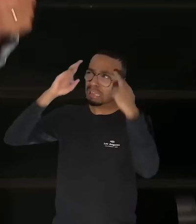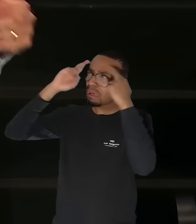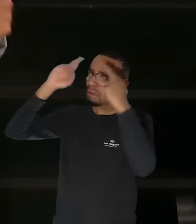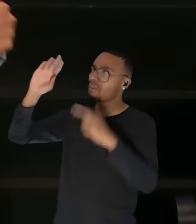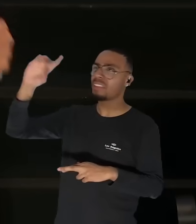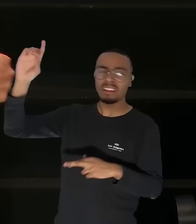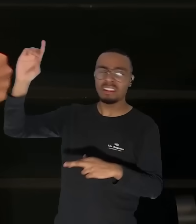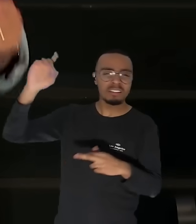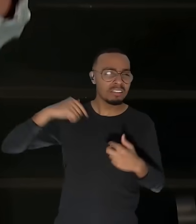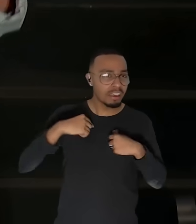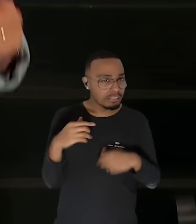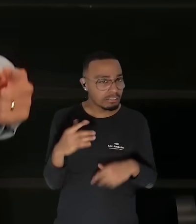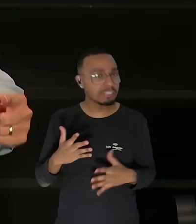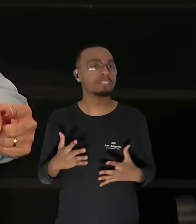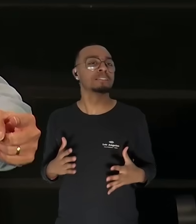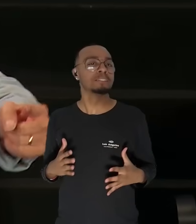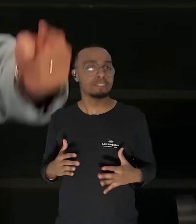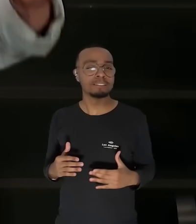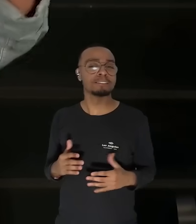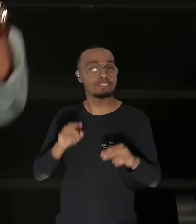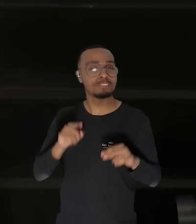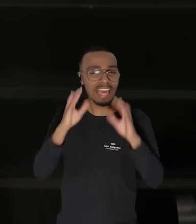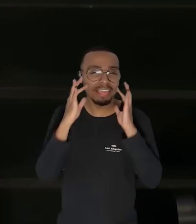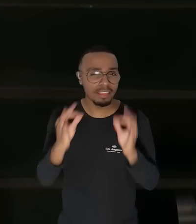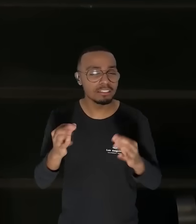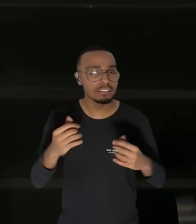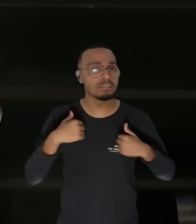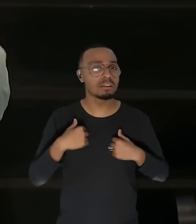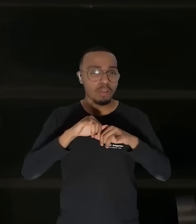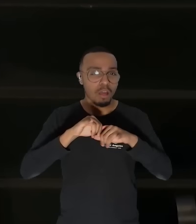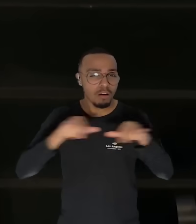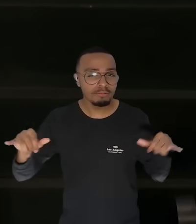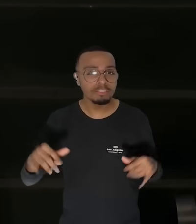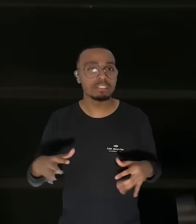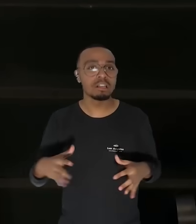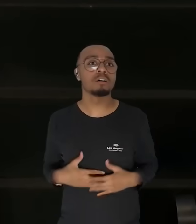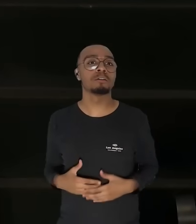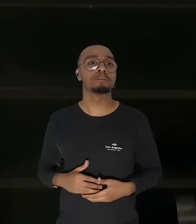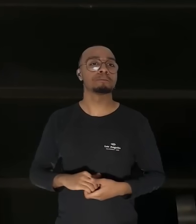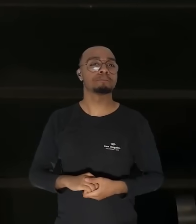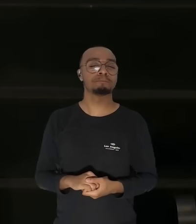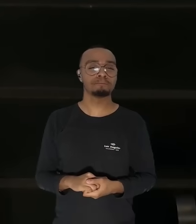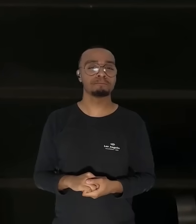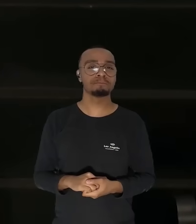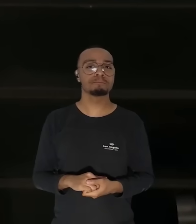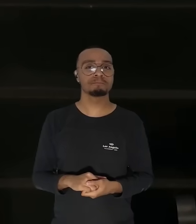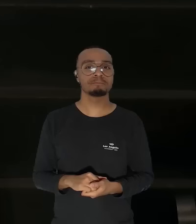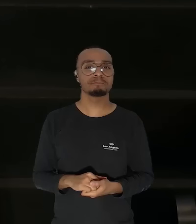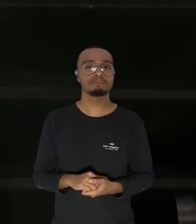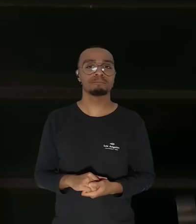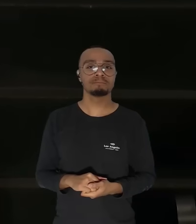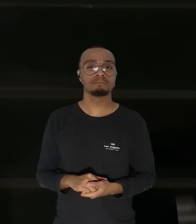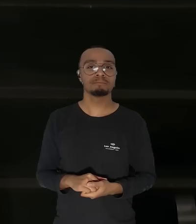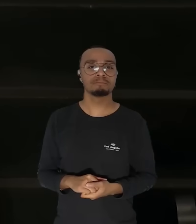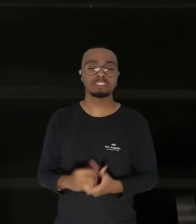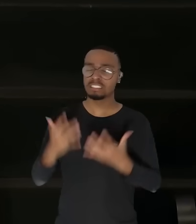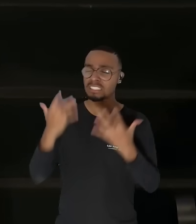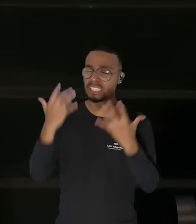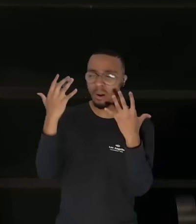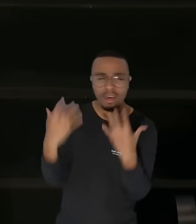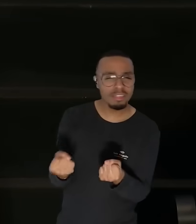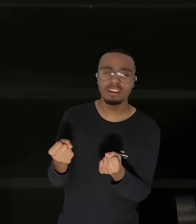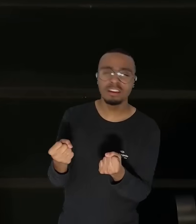o que Deus quer que eu te diga. Preste atenção então. Jamais, jamais permita que quando acontecer uma tempestade